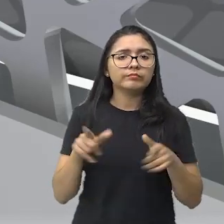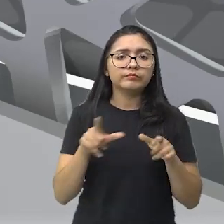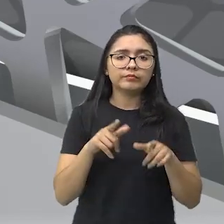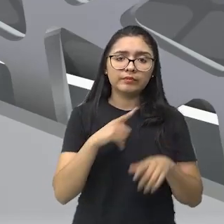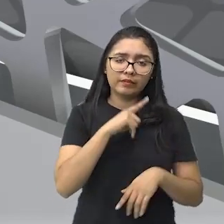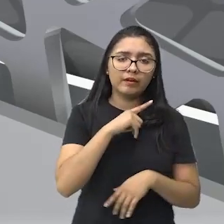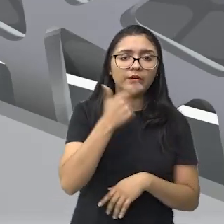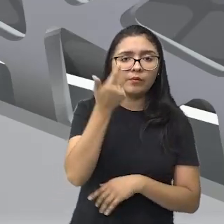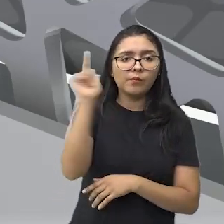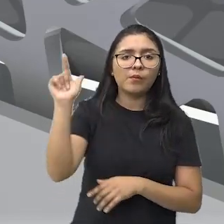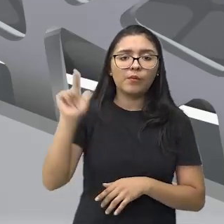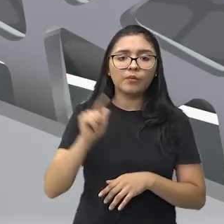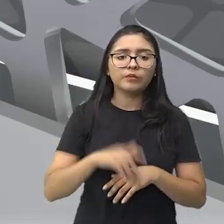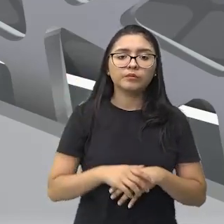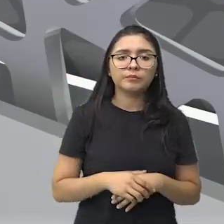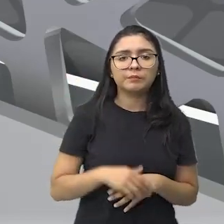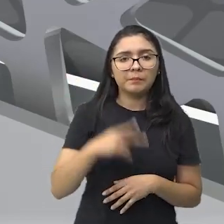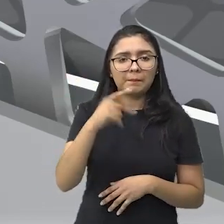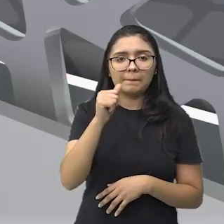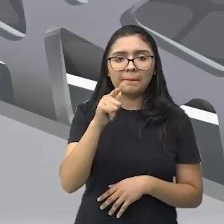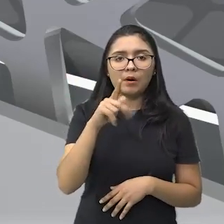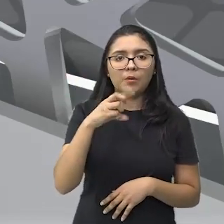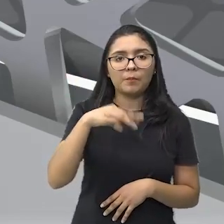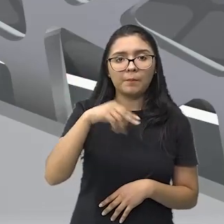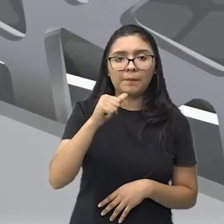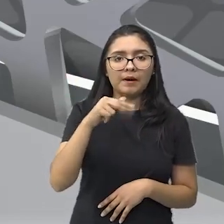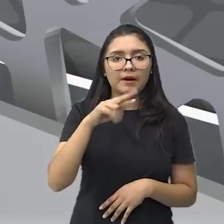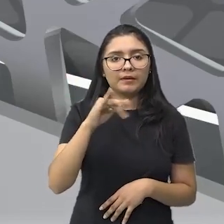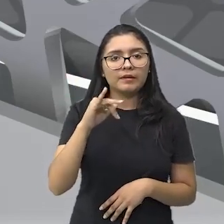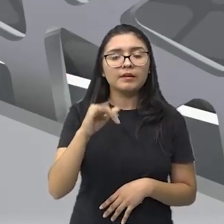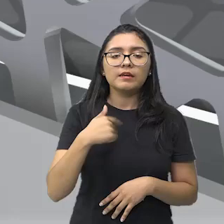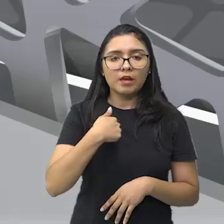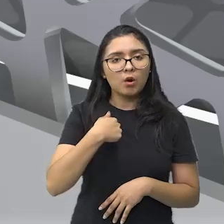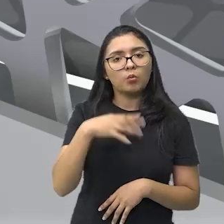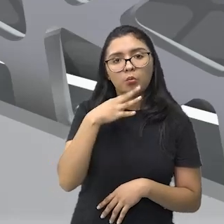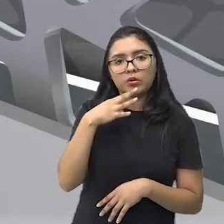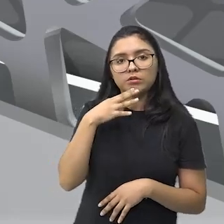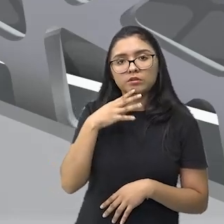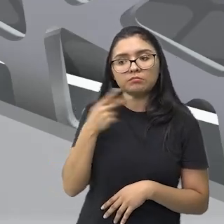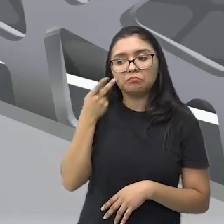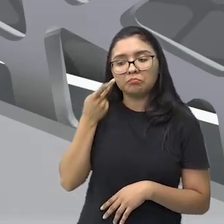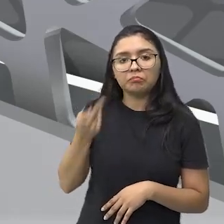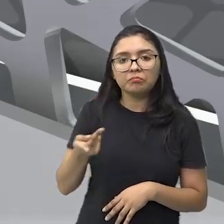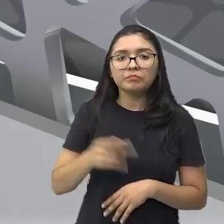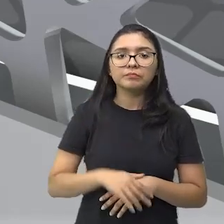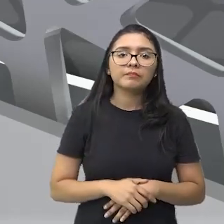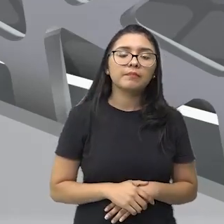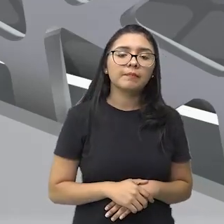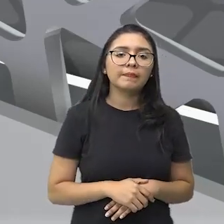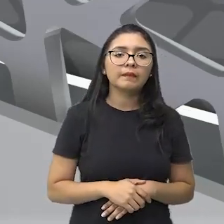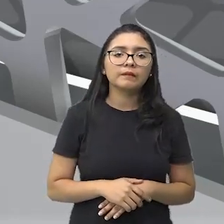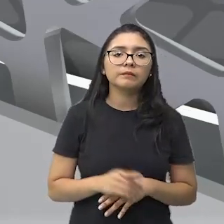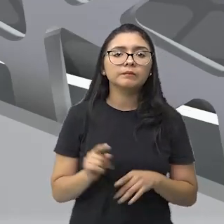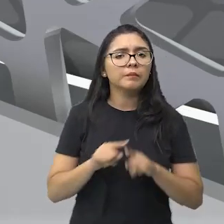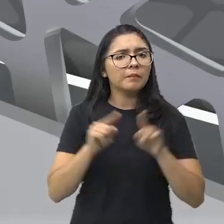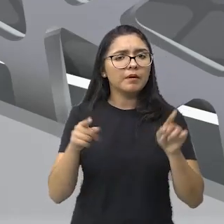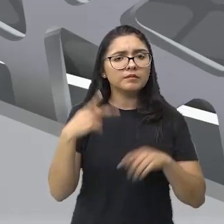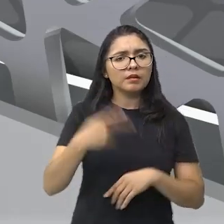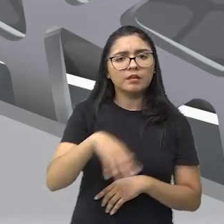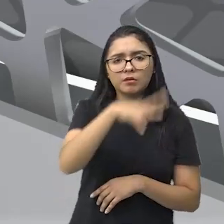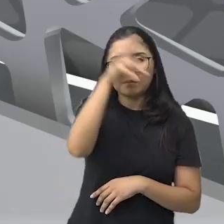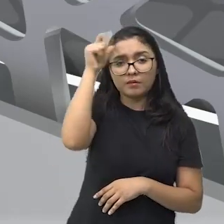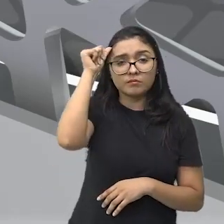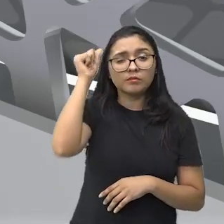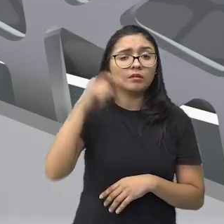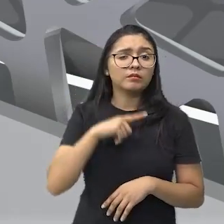existem outros, Palmari, que eu cheguei a conhecer, então, assim, não foi citado. Então, o Amazonas foi muito